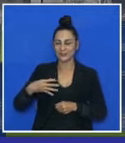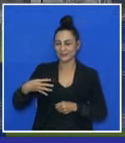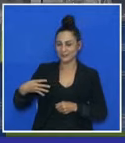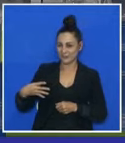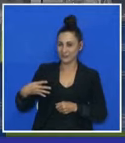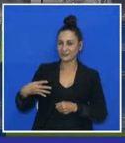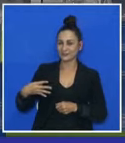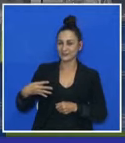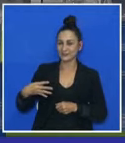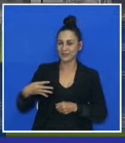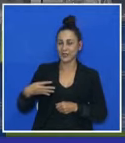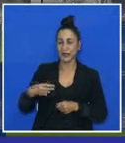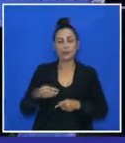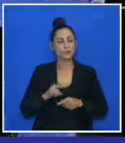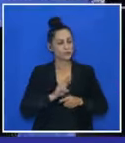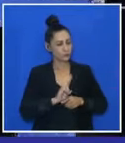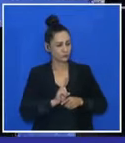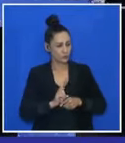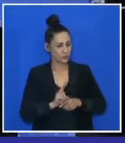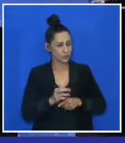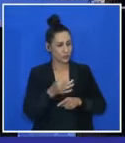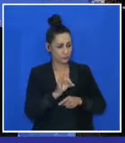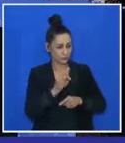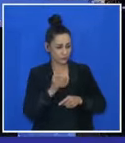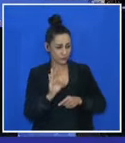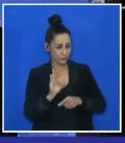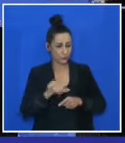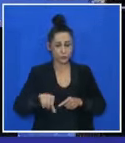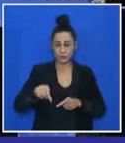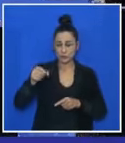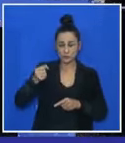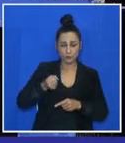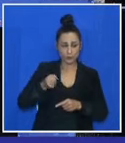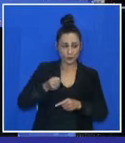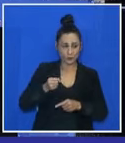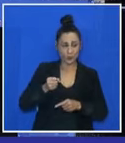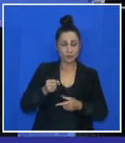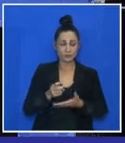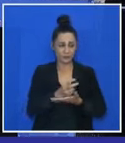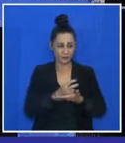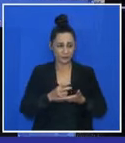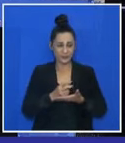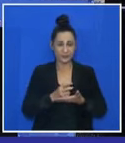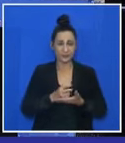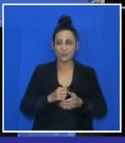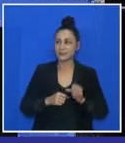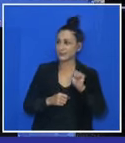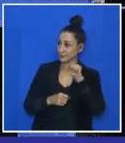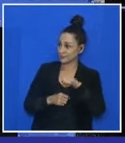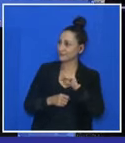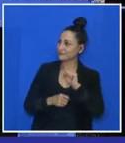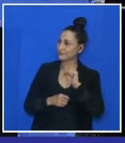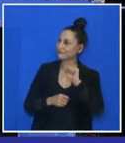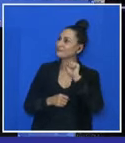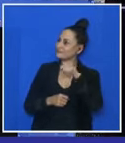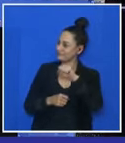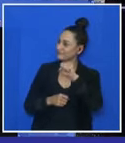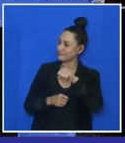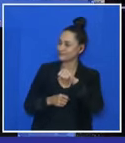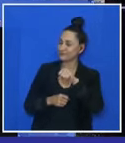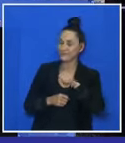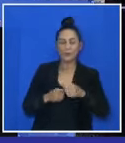28 e 74. Por favor, senhoras auditoras, as senhoras confirmam os 5 números sorteados? Sim, confirmo.